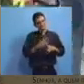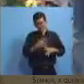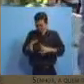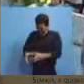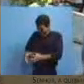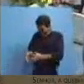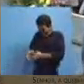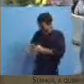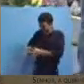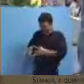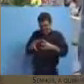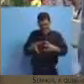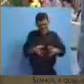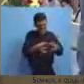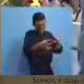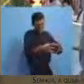1